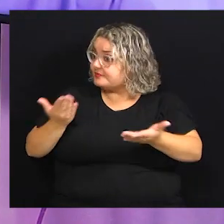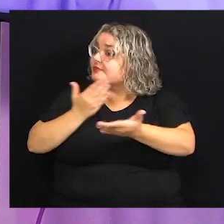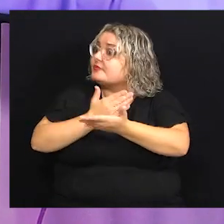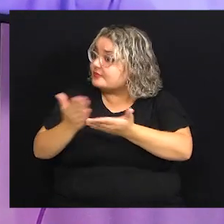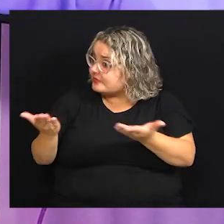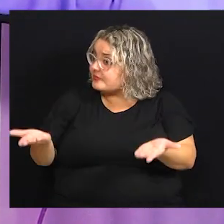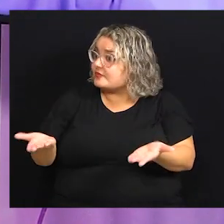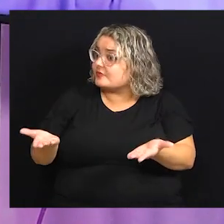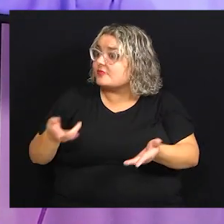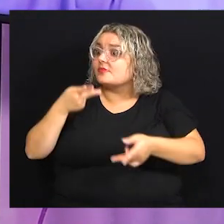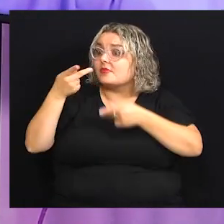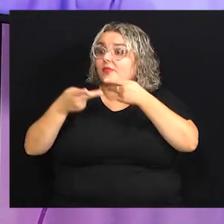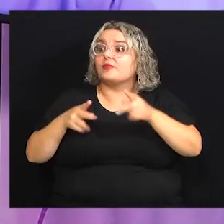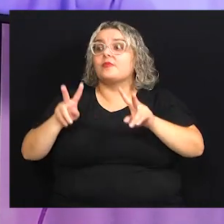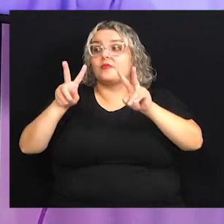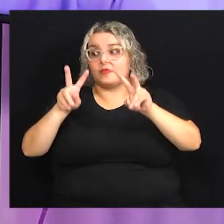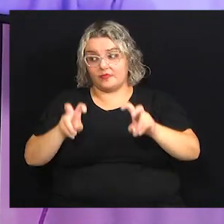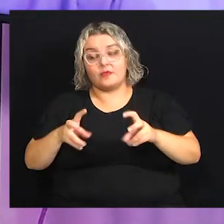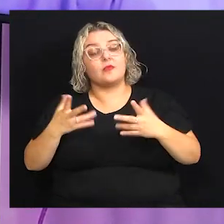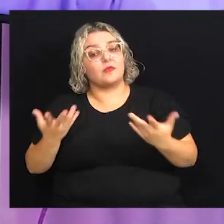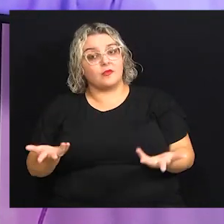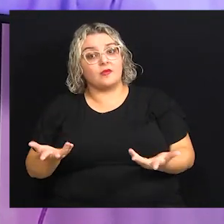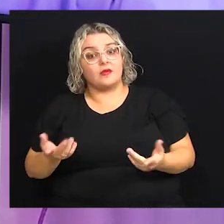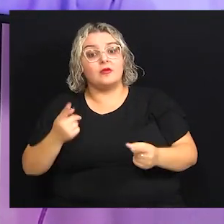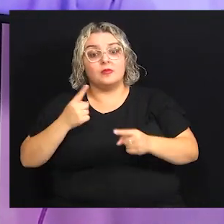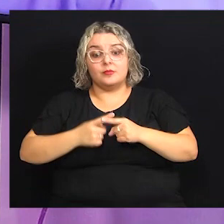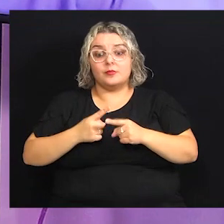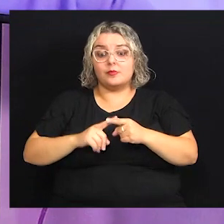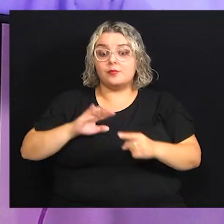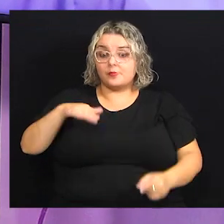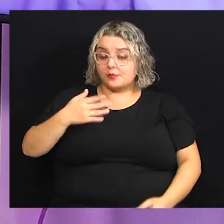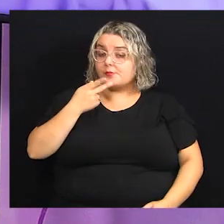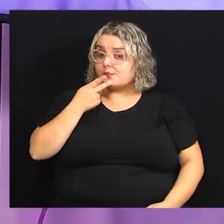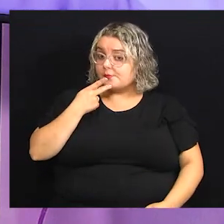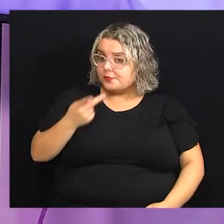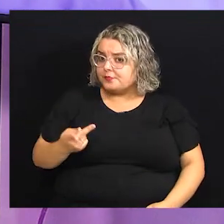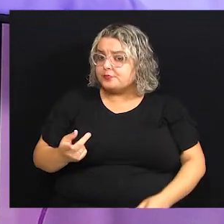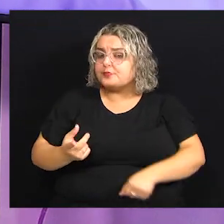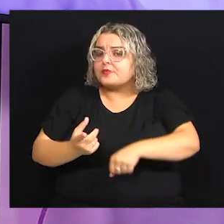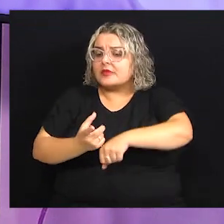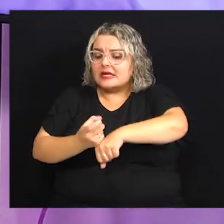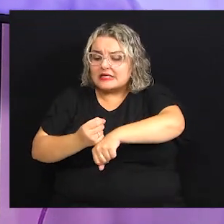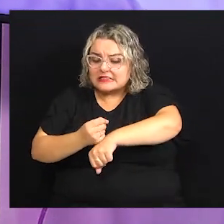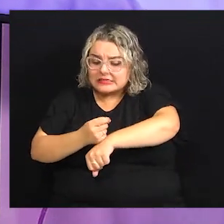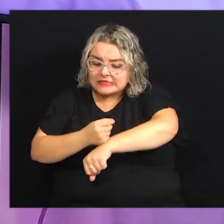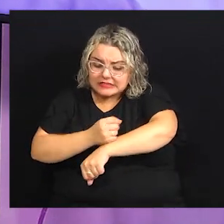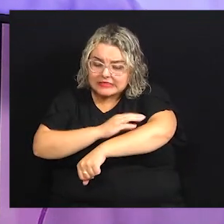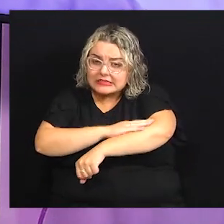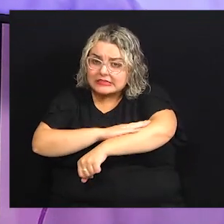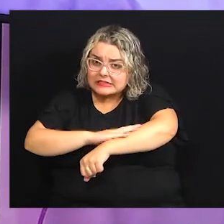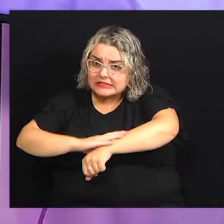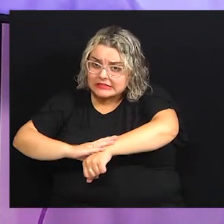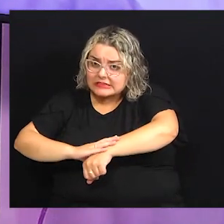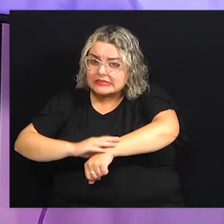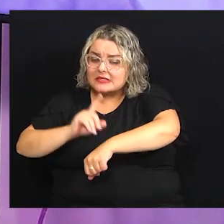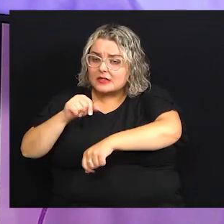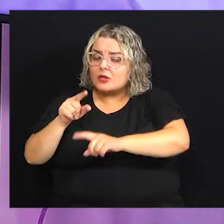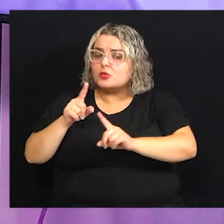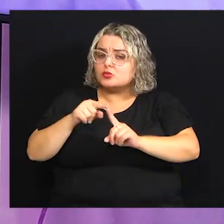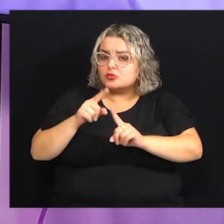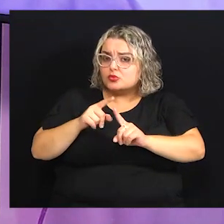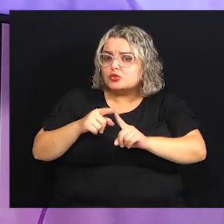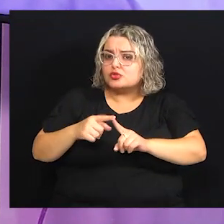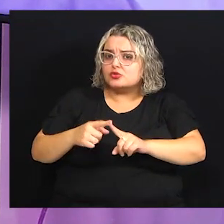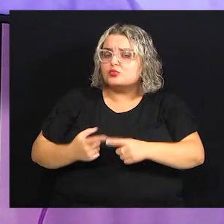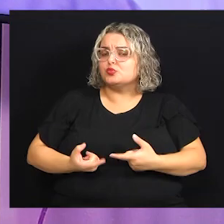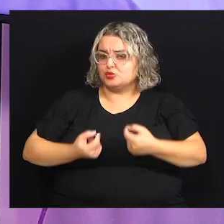vamos começar, né, falar desse assunto, desse tema, porque quando a gente fala de câncer de pele, esse é um tipo de câncer